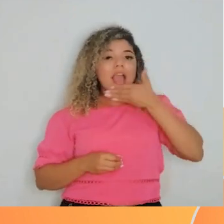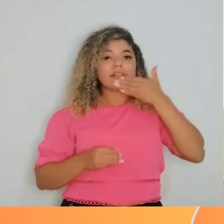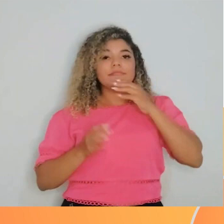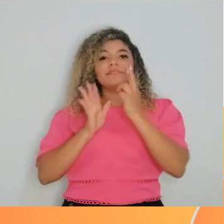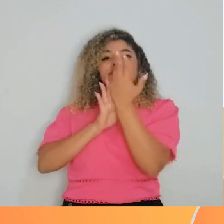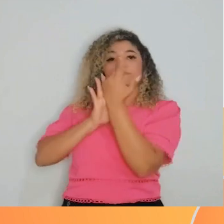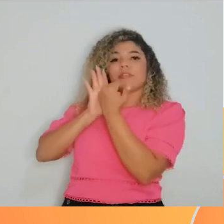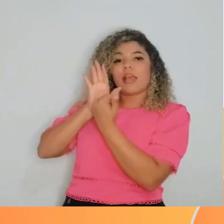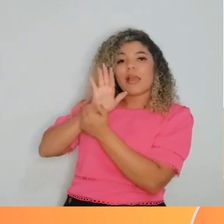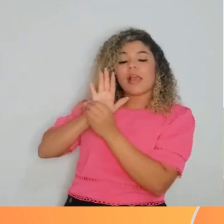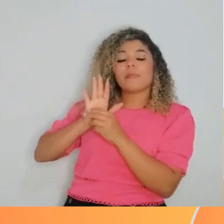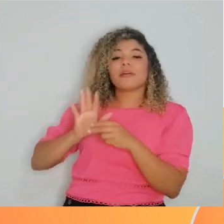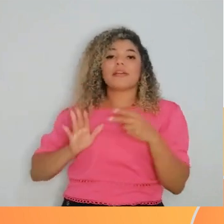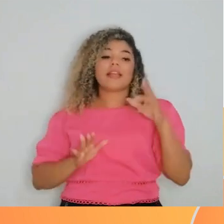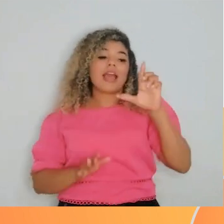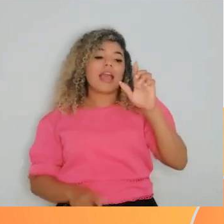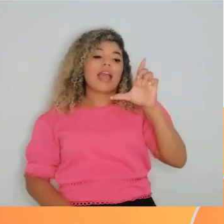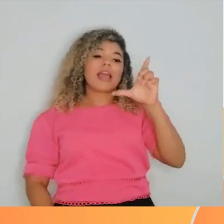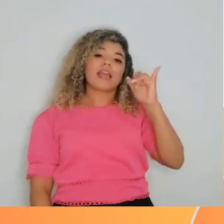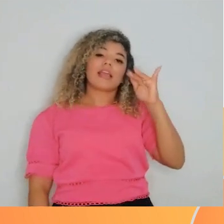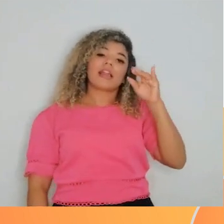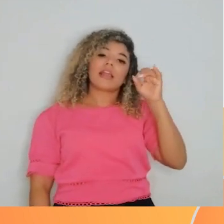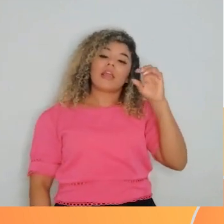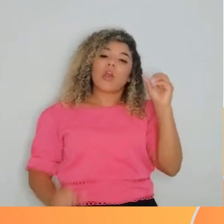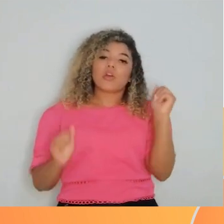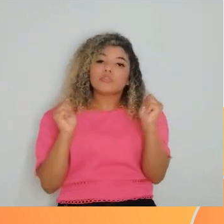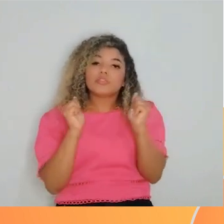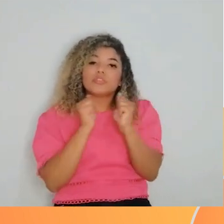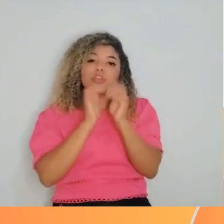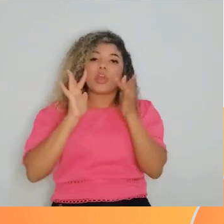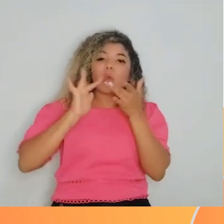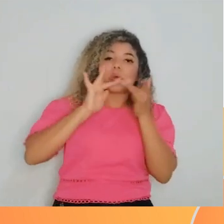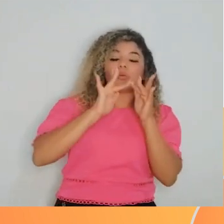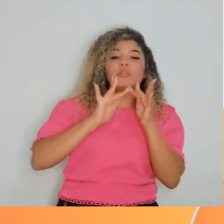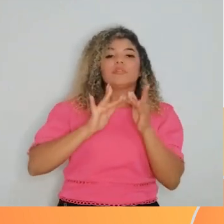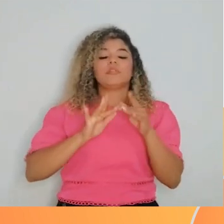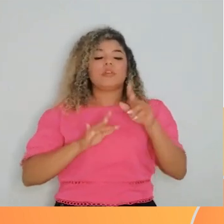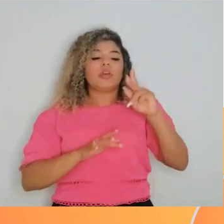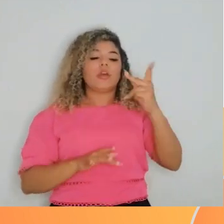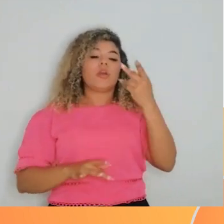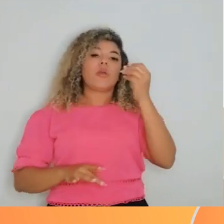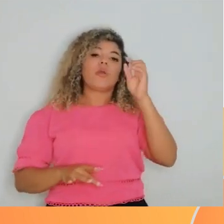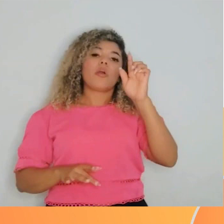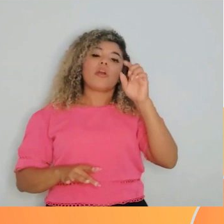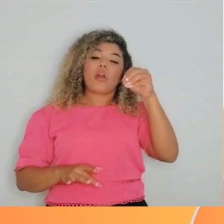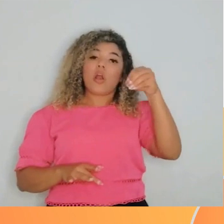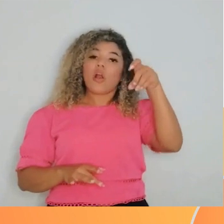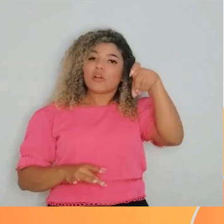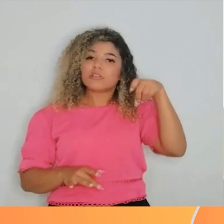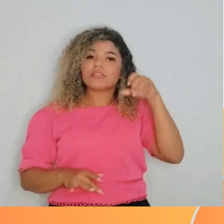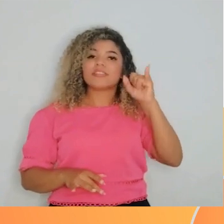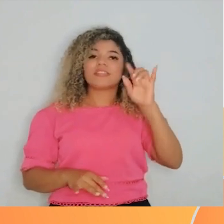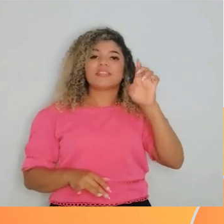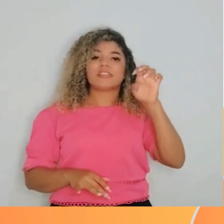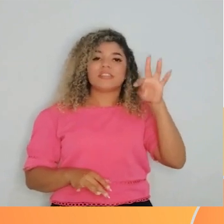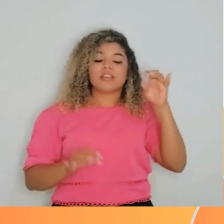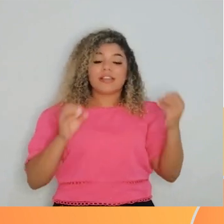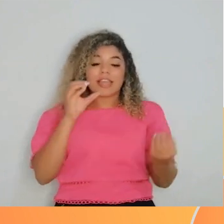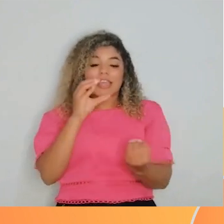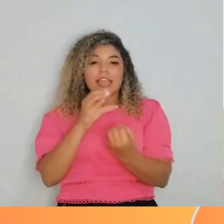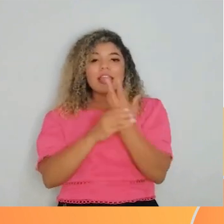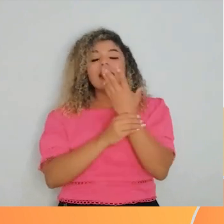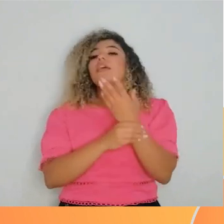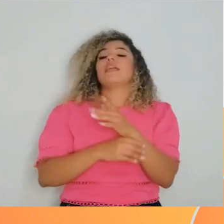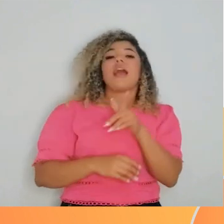temos a representação da glicose, que se une com moléculas de oxigênio e, consequentemente, você tem a formação de dióxido de